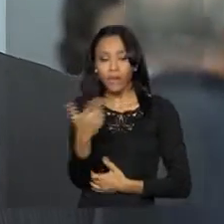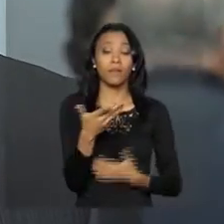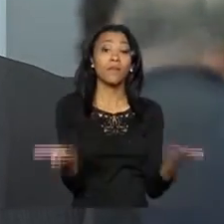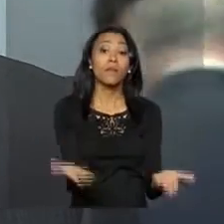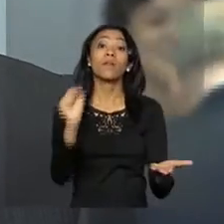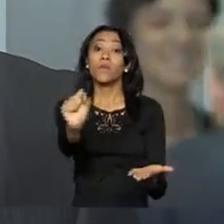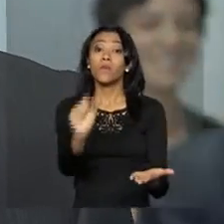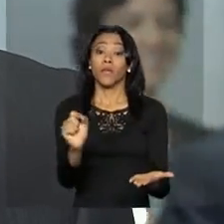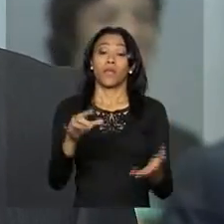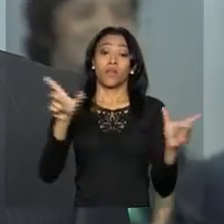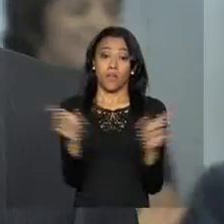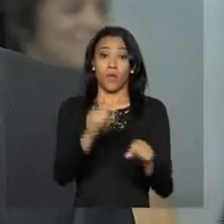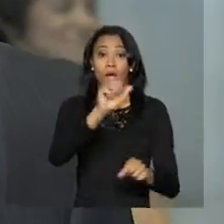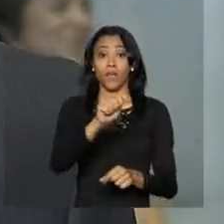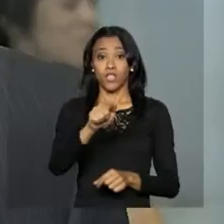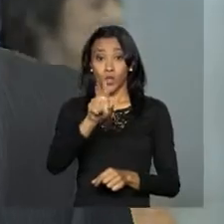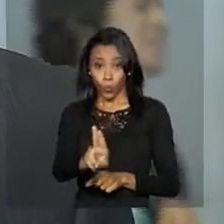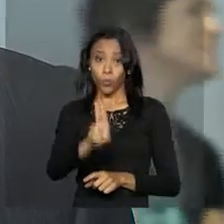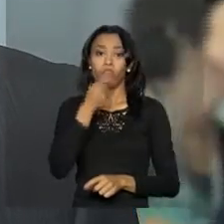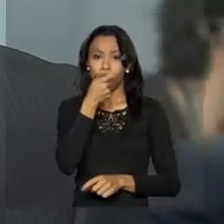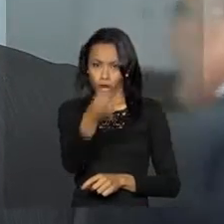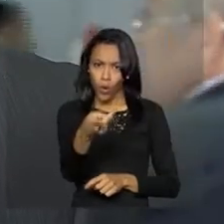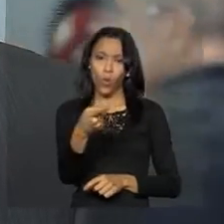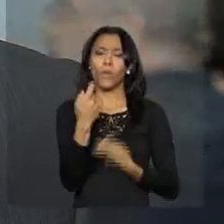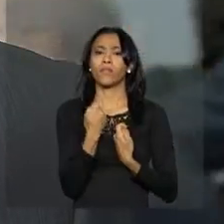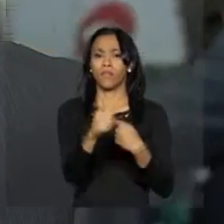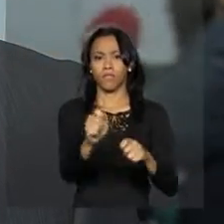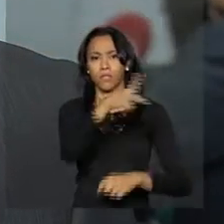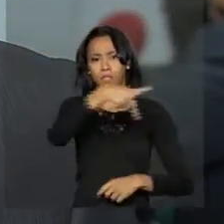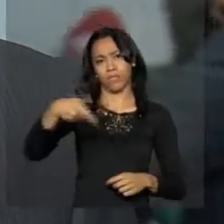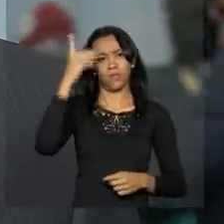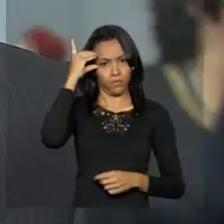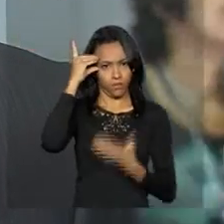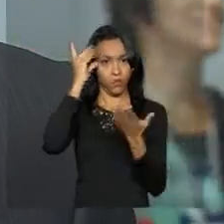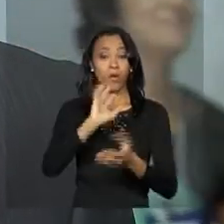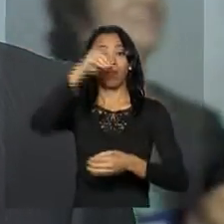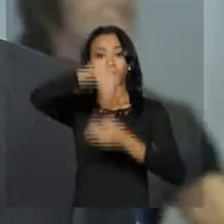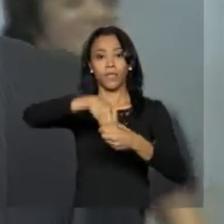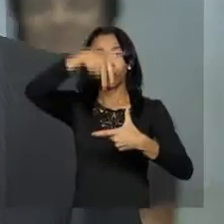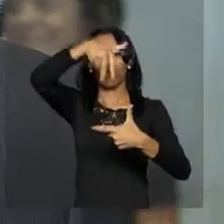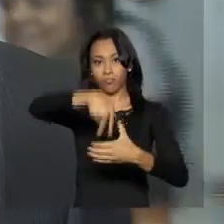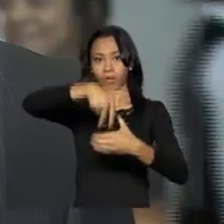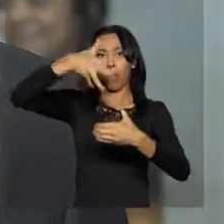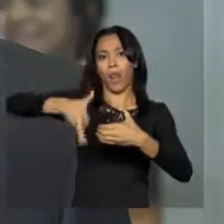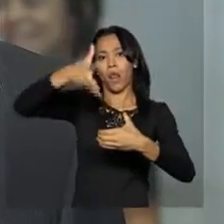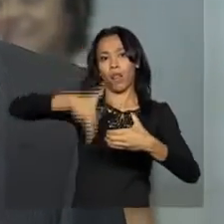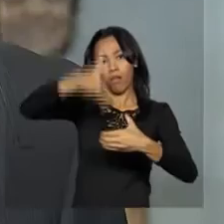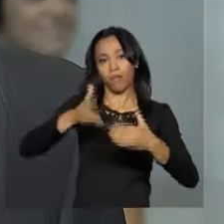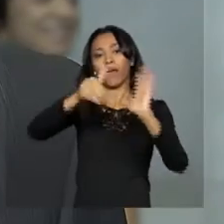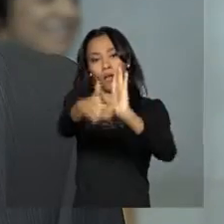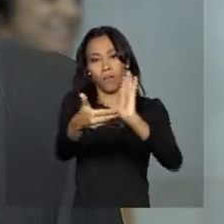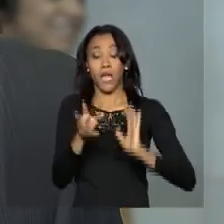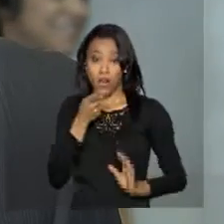Eduardo Cardoso, concedeu uma entrevista coletiva logo após fazer a defesa da presidenta Dilma Rousseff no plenário da Câmara. Cardoso reiterou